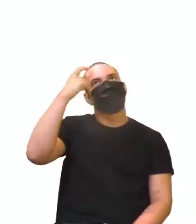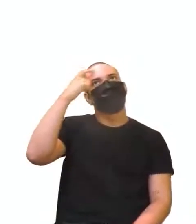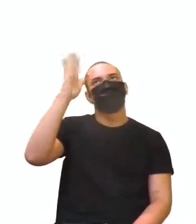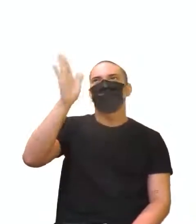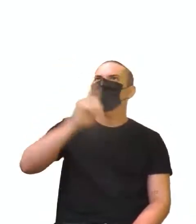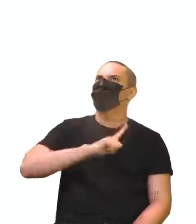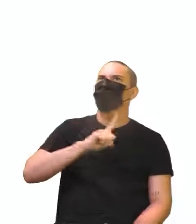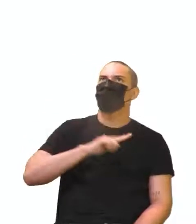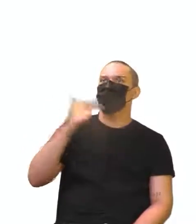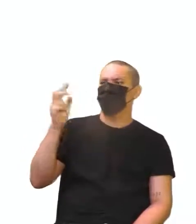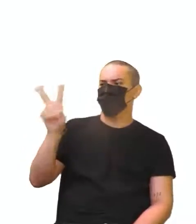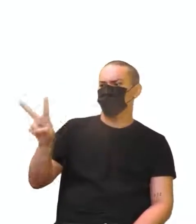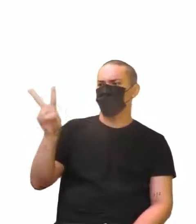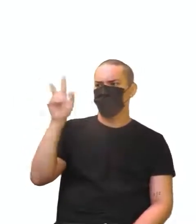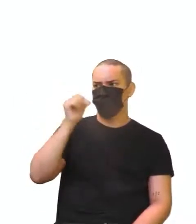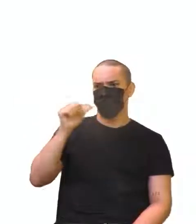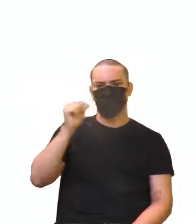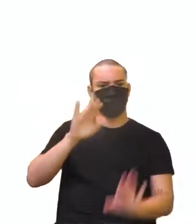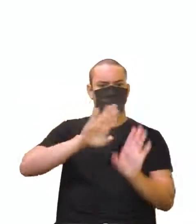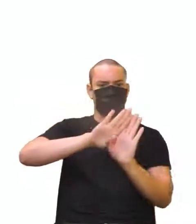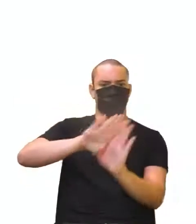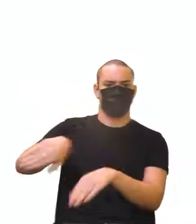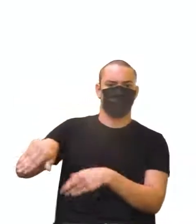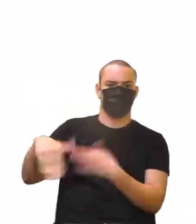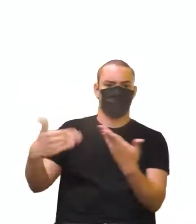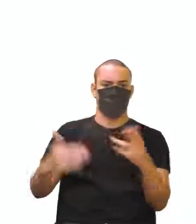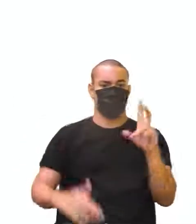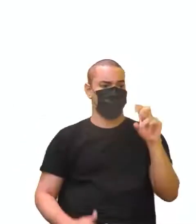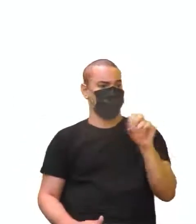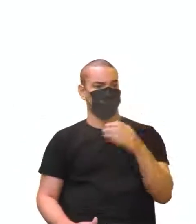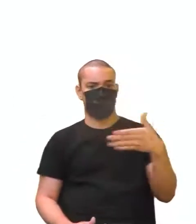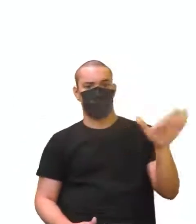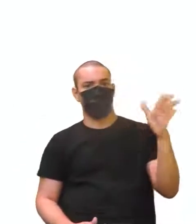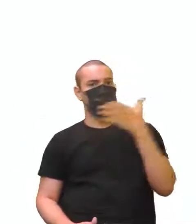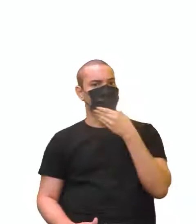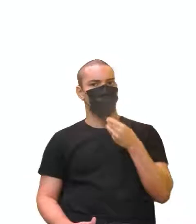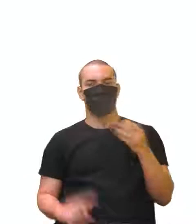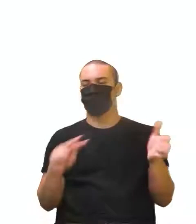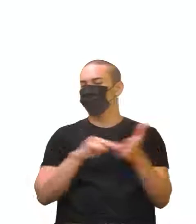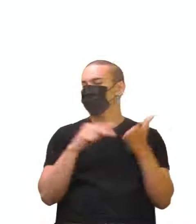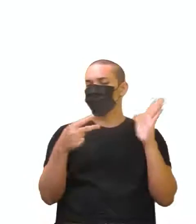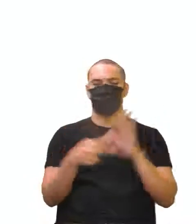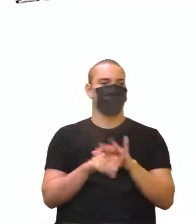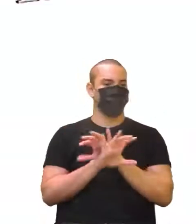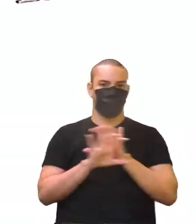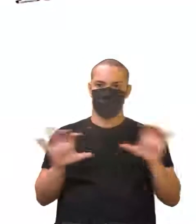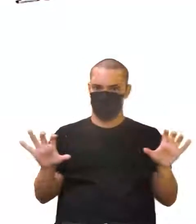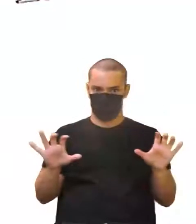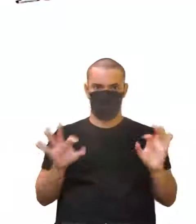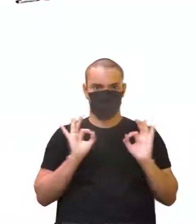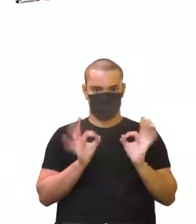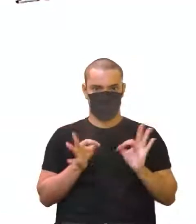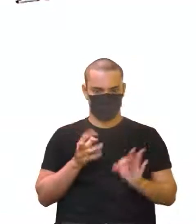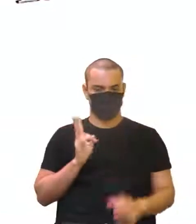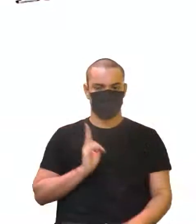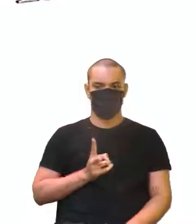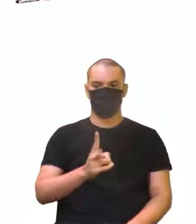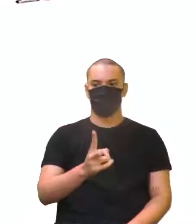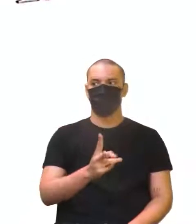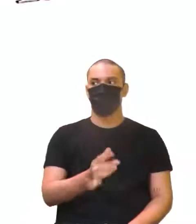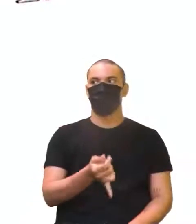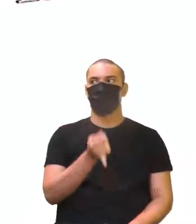já teve 2, já foi a primeira metade das chances, agora só vai vir homem. Não tem essa não. Isso não, tá? Então vamos seguindo.